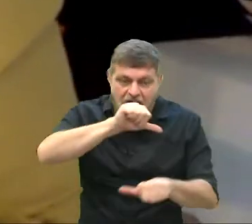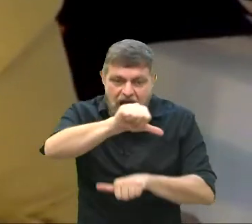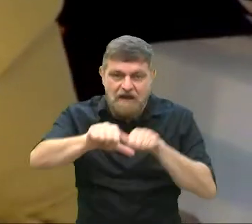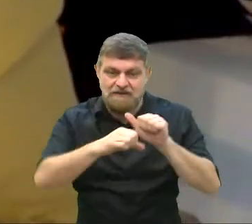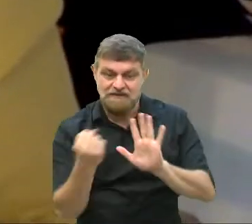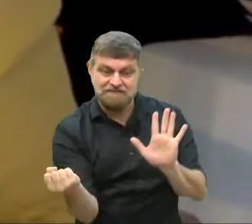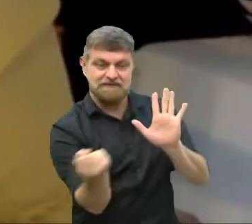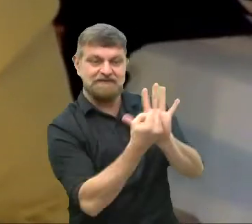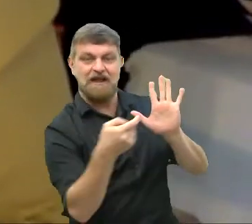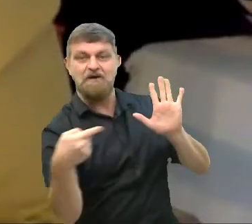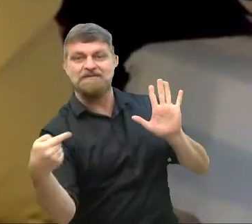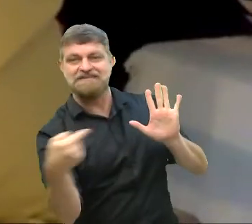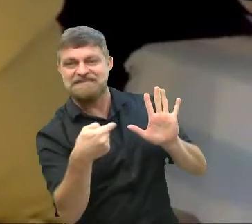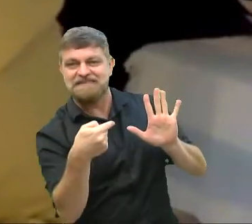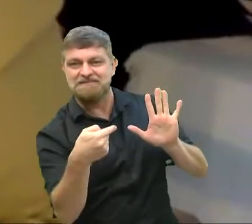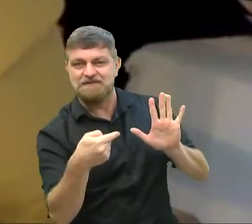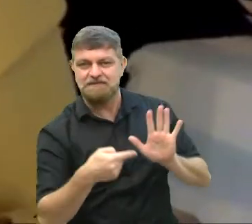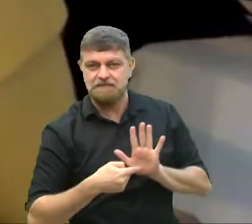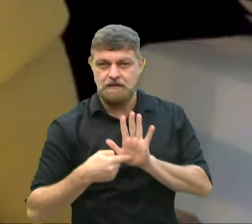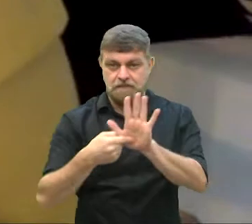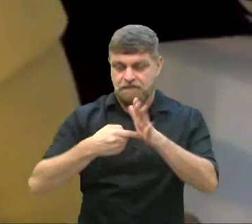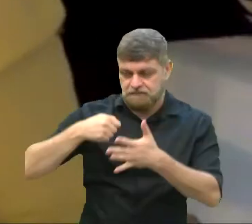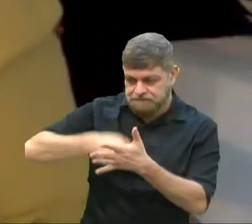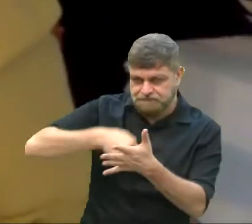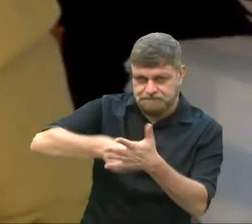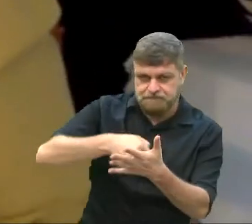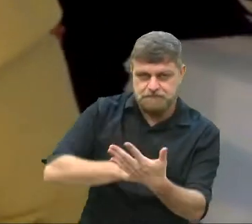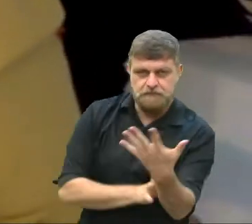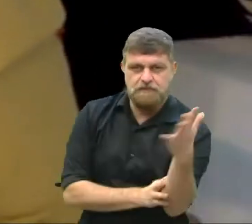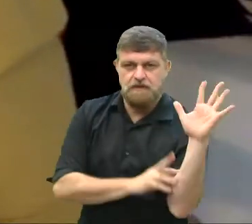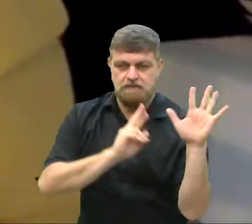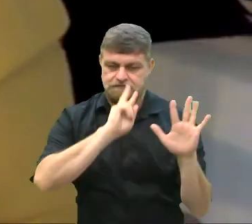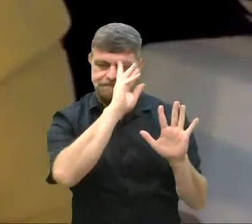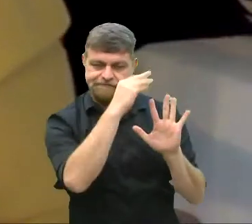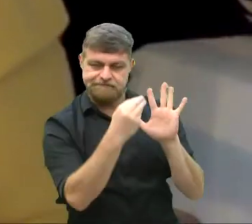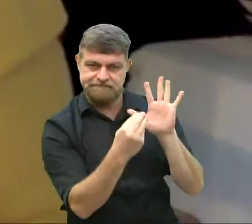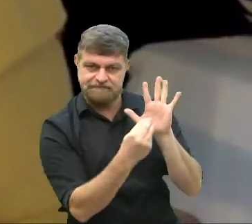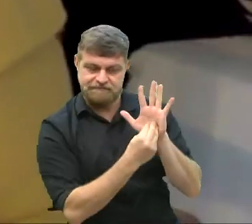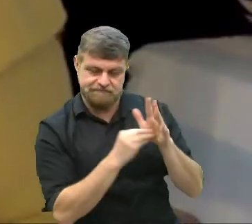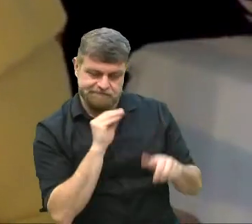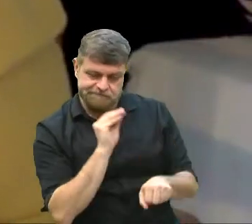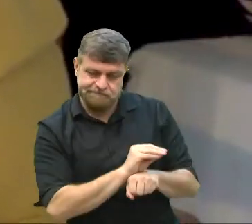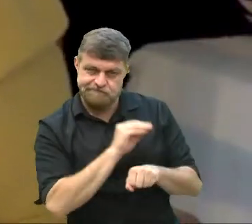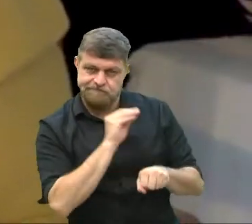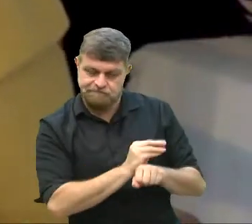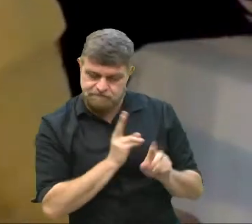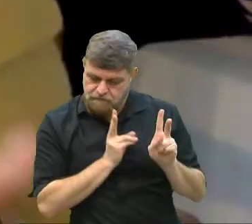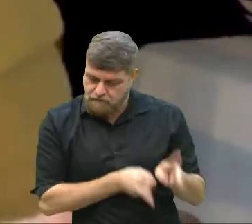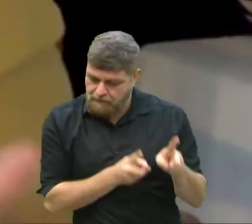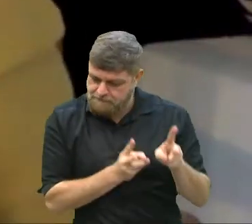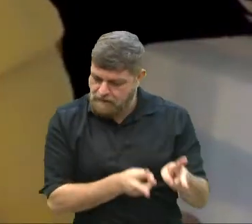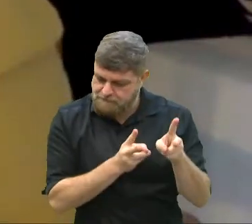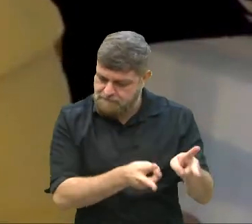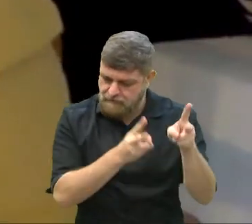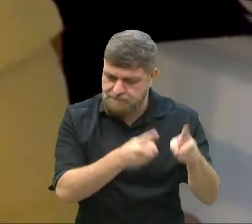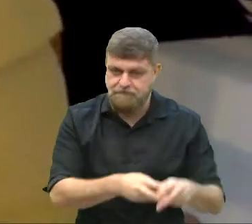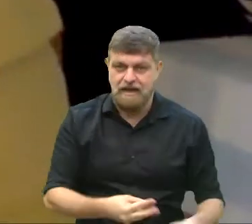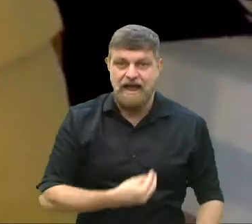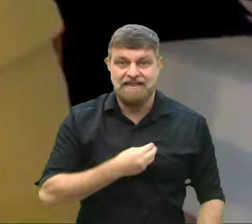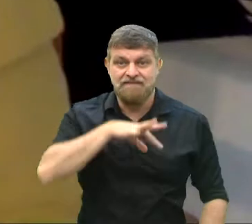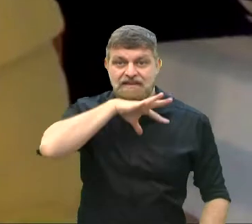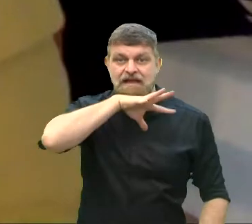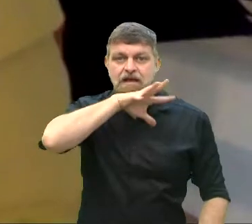espécie simbólica, né, da luta para a conservação dos ecossistemas e da biodiversidade, notadamente da